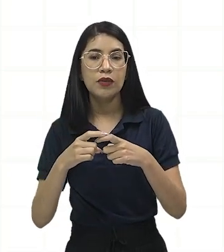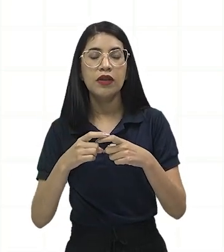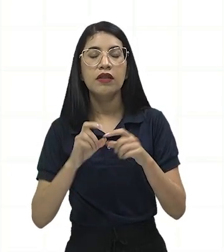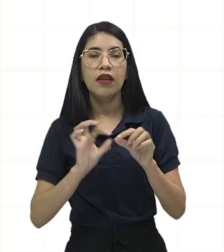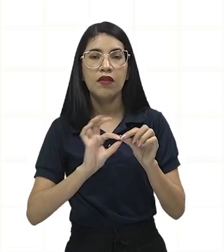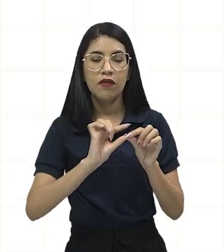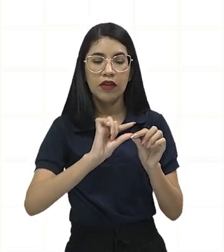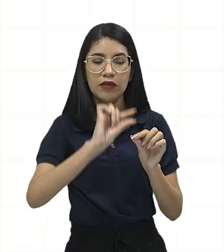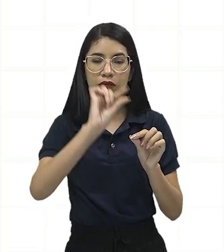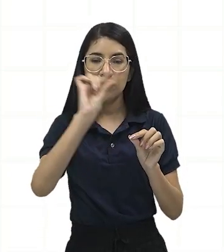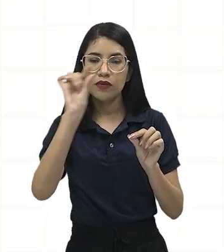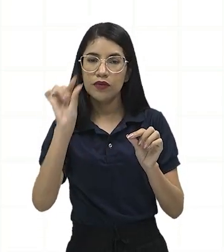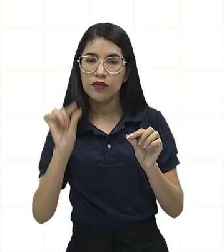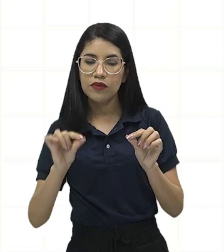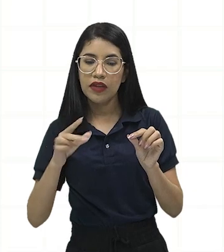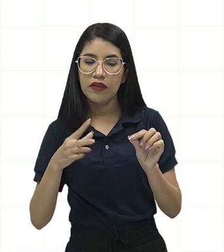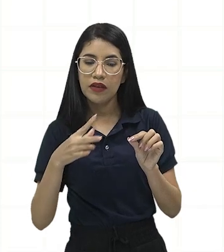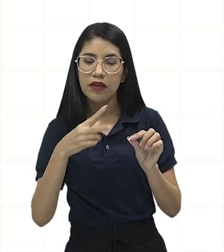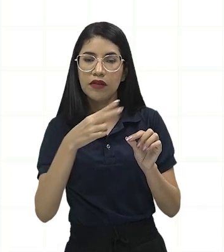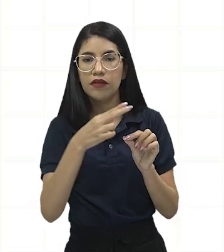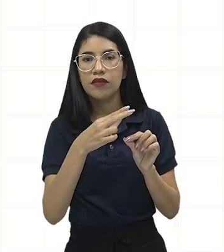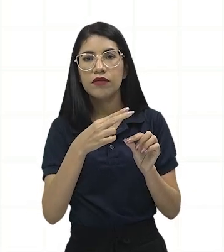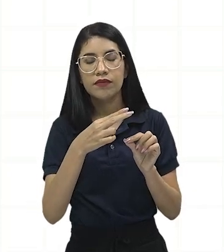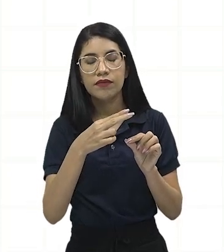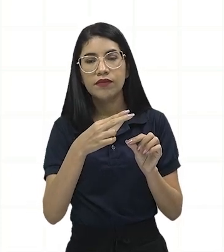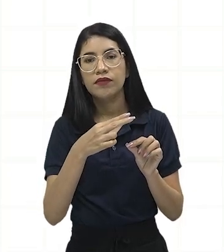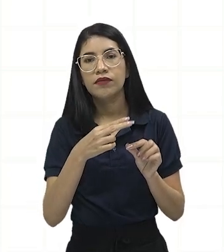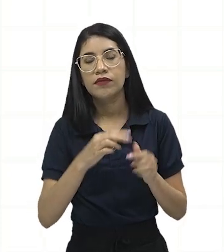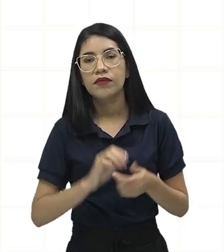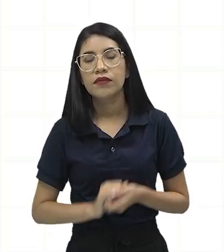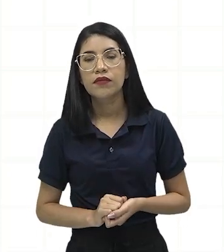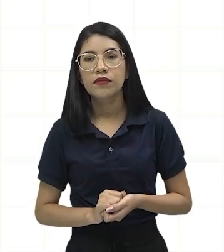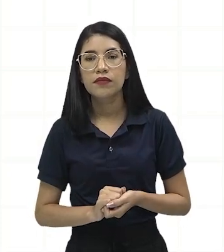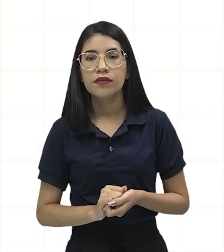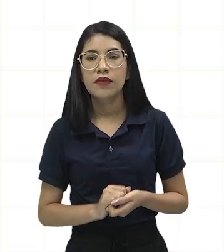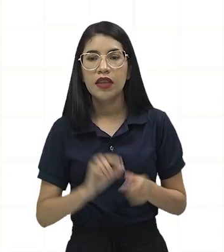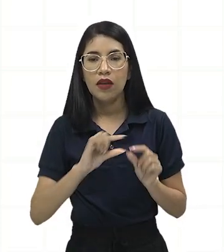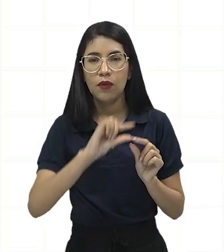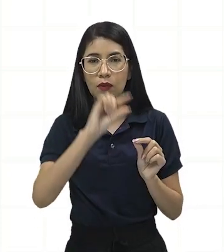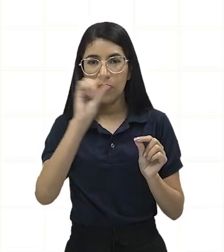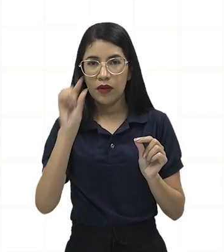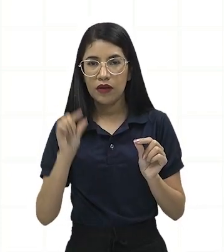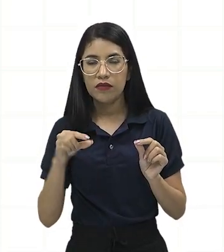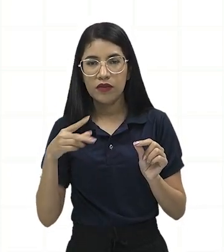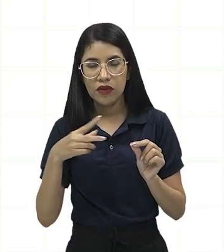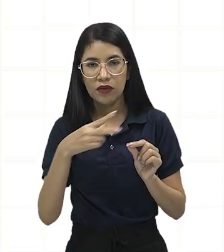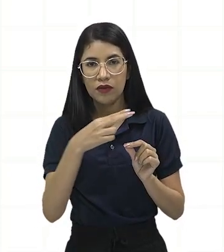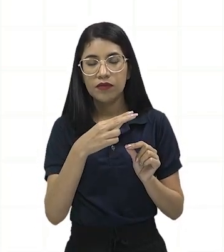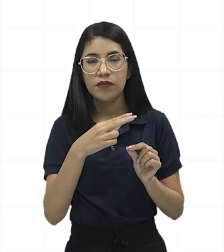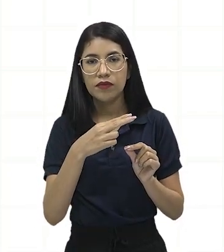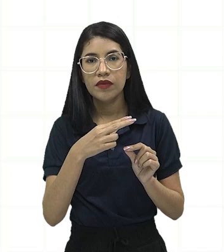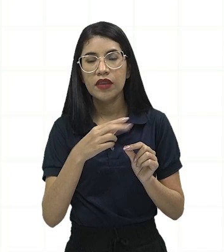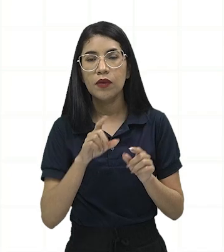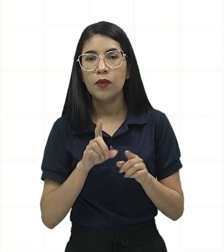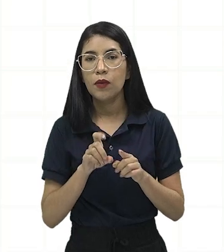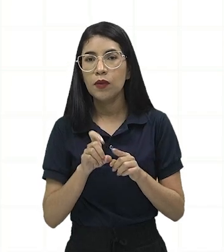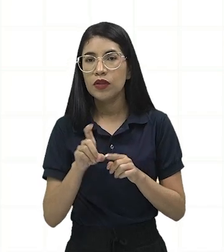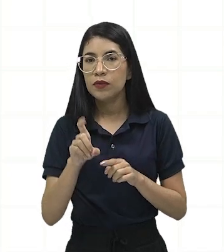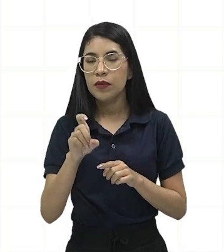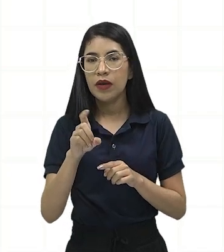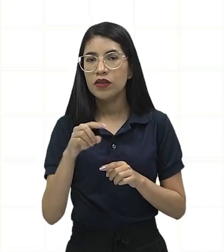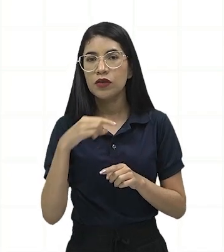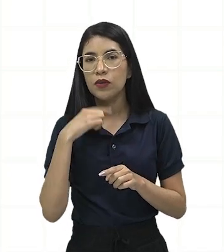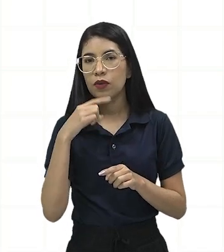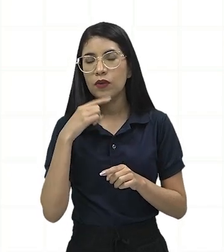interromper aqui, no caso, né, esse canal, tá? Esse canal será cortado e aí os espermatozoides não